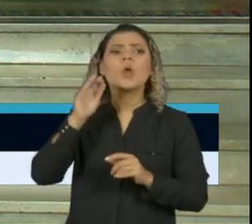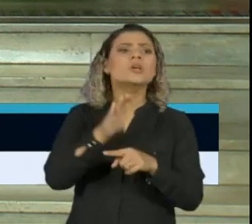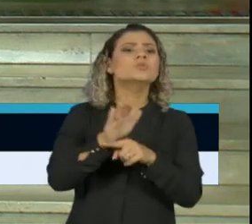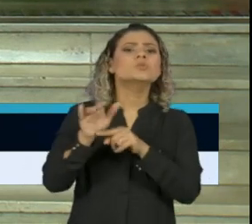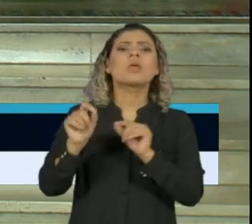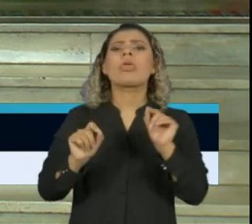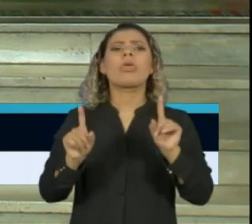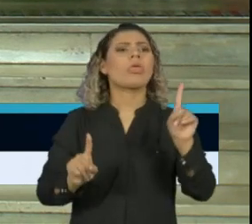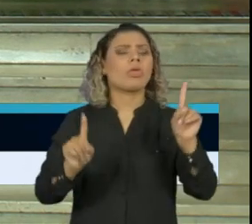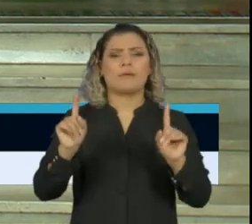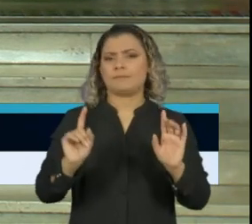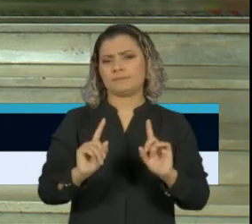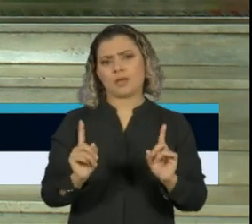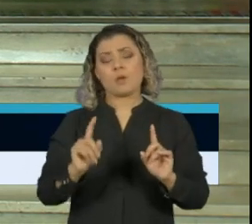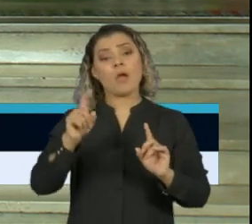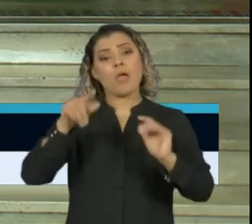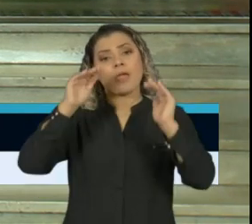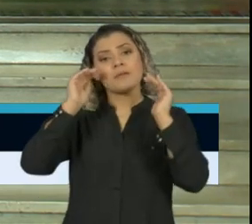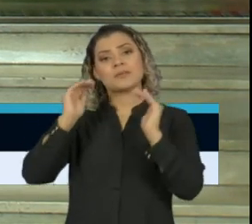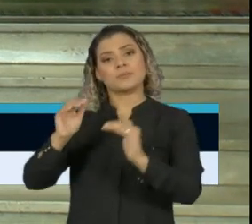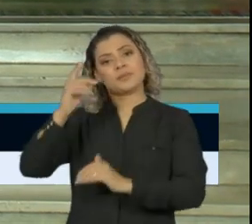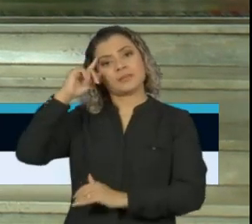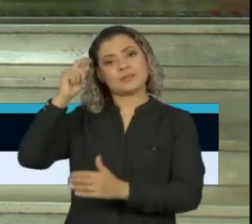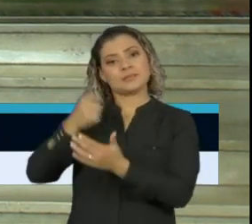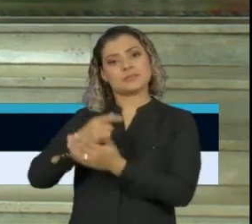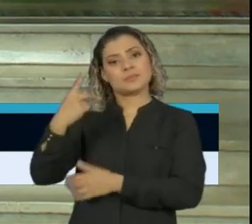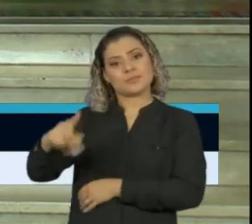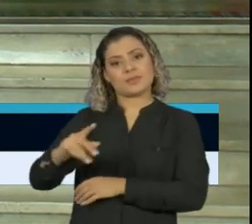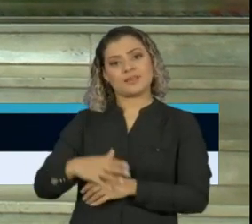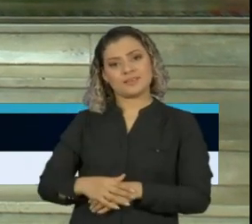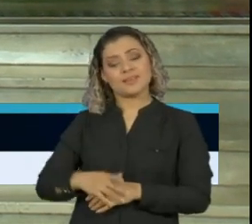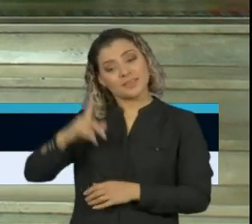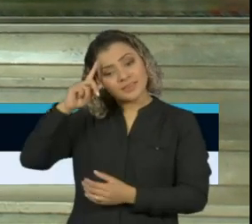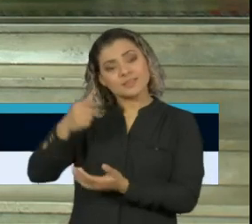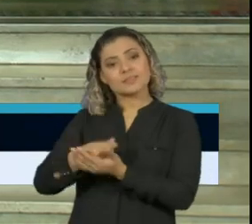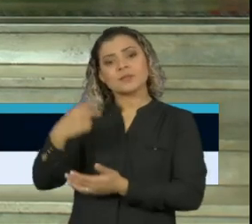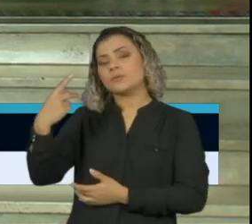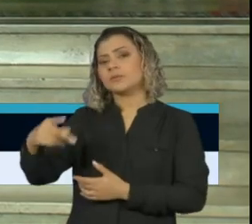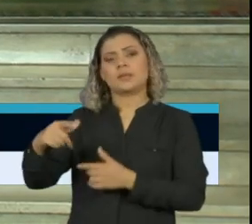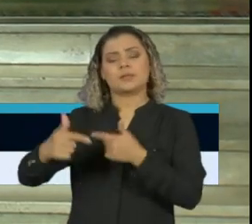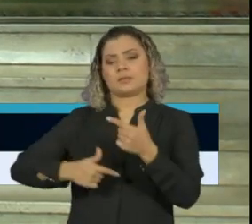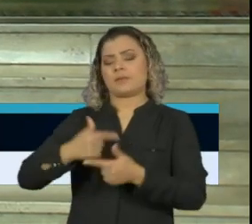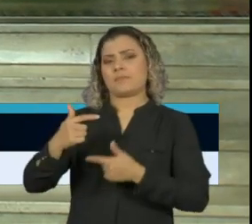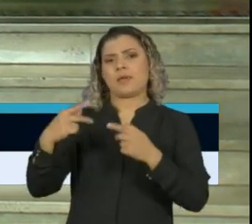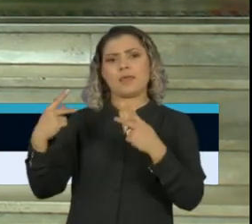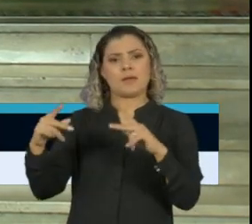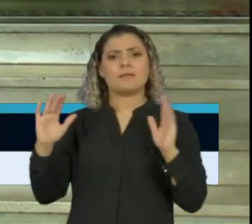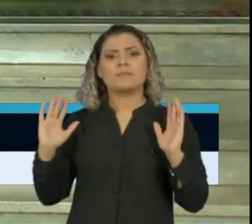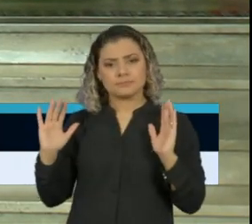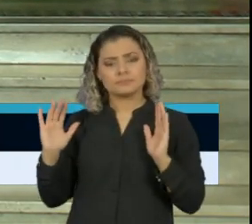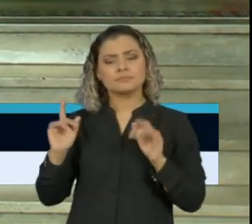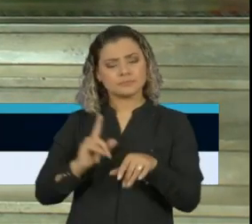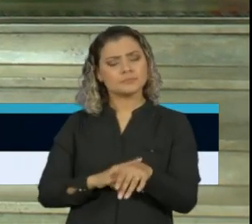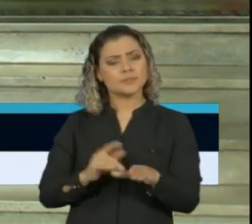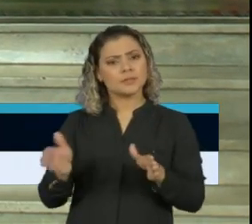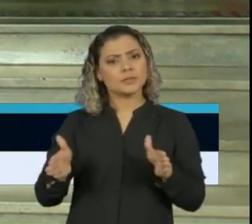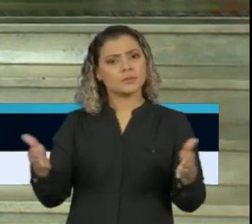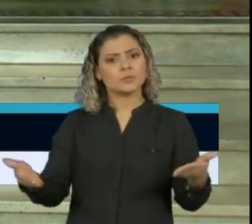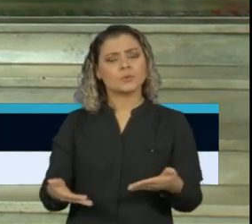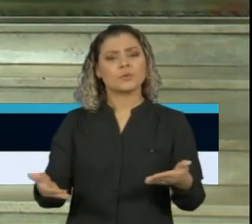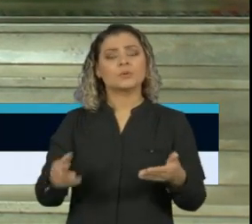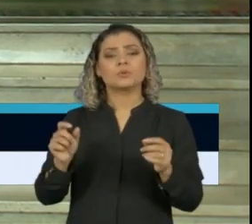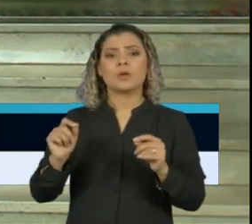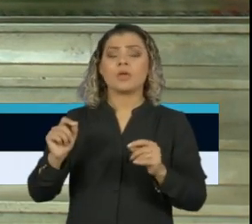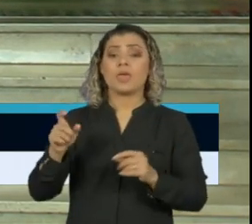Moro. Trata-se de respeitar a sua própria decisão. É uma decisão dele, na condição, neste momento,